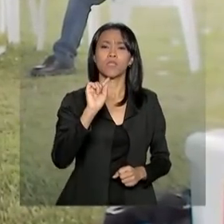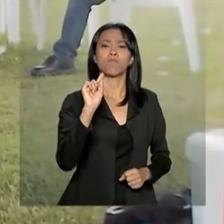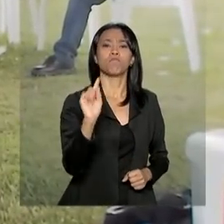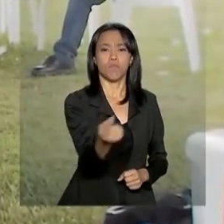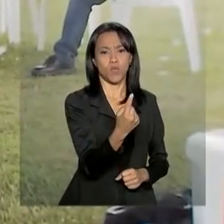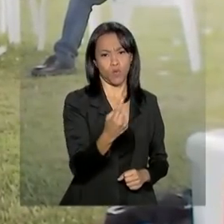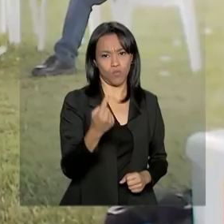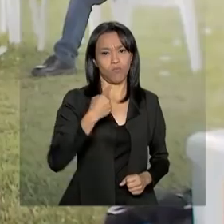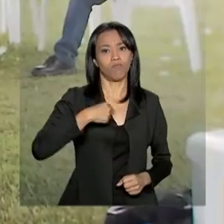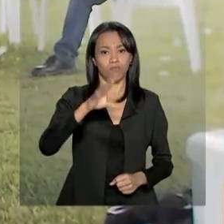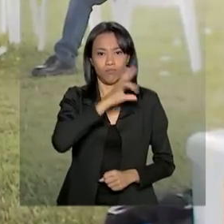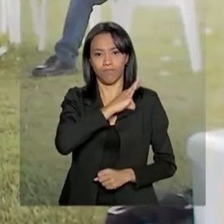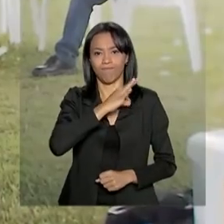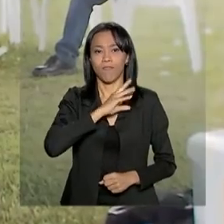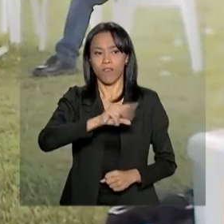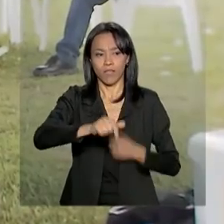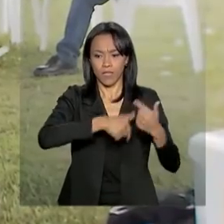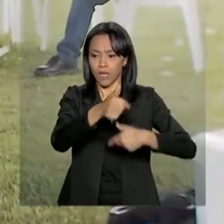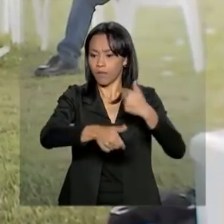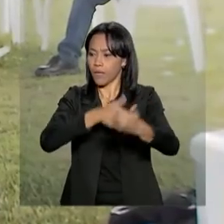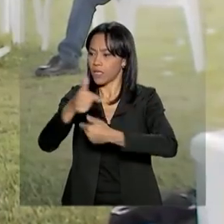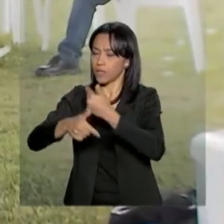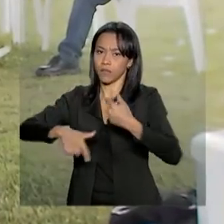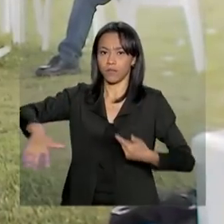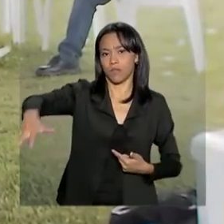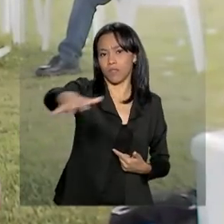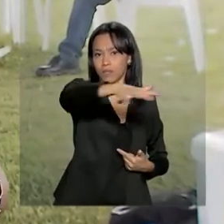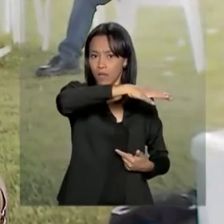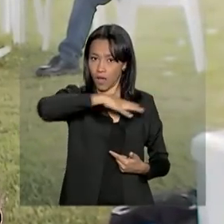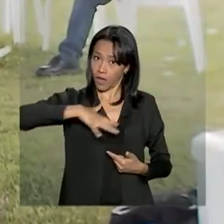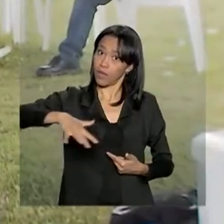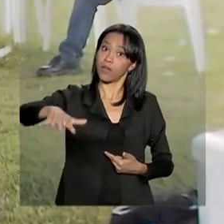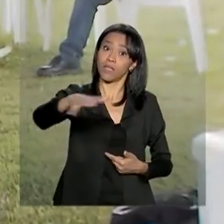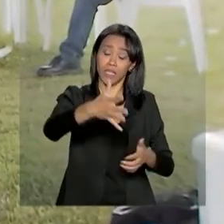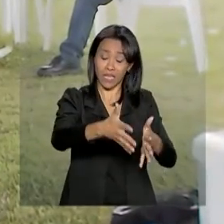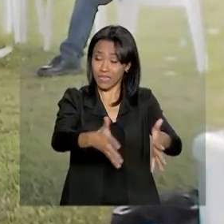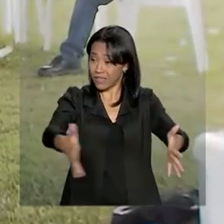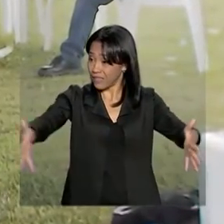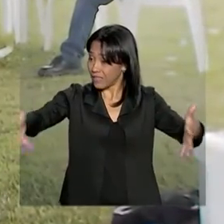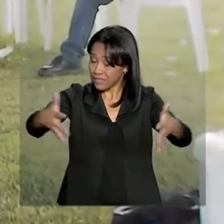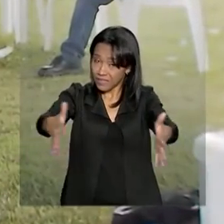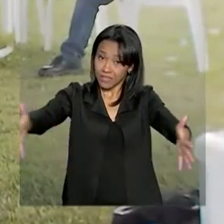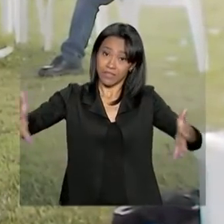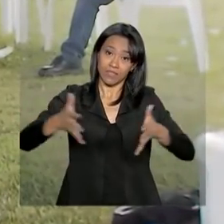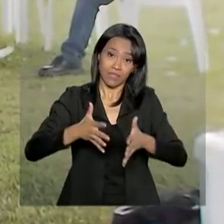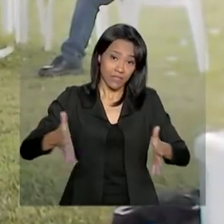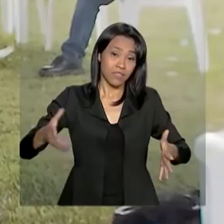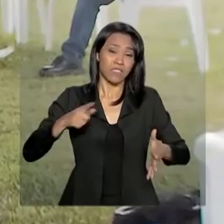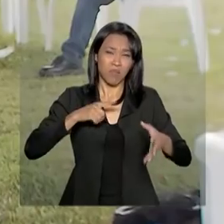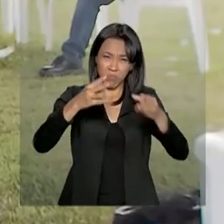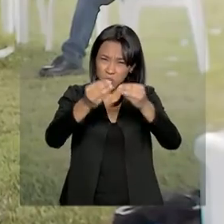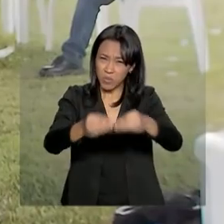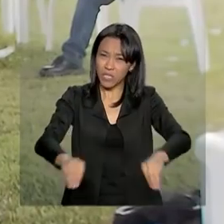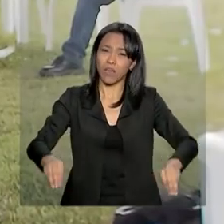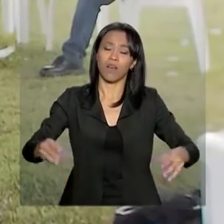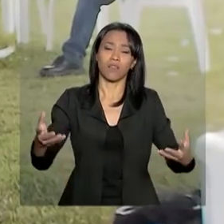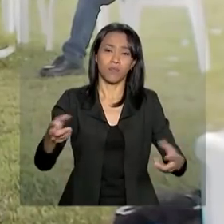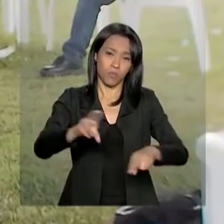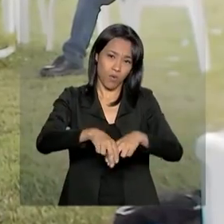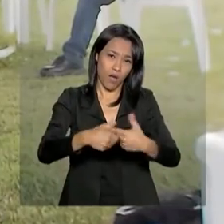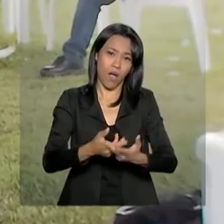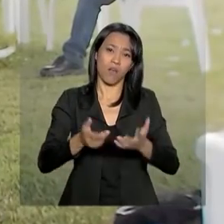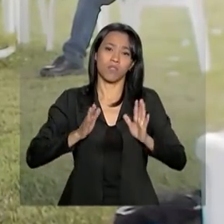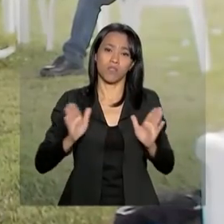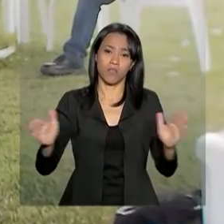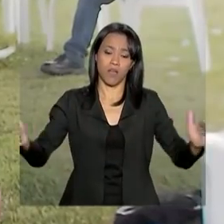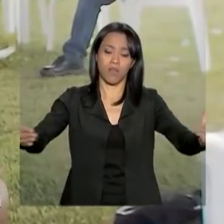militares atuando nessa vigilância, nesse patrulhamento, principalmente da área rural, que é muito extensa e está bem prejudicada, inclusive geograficamente, por conta do